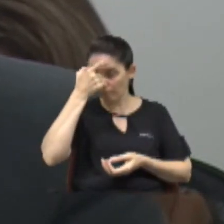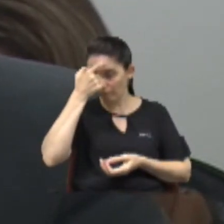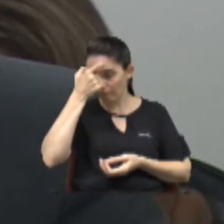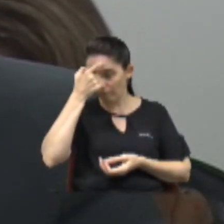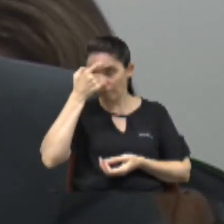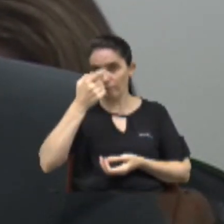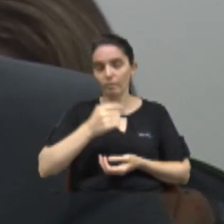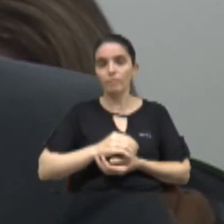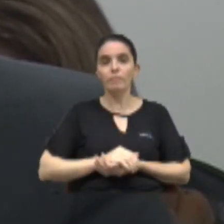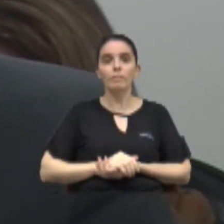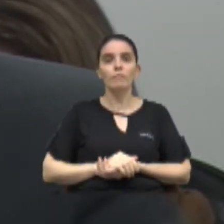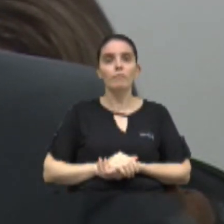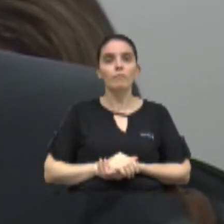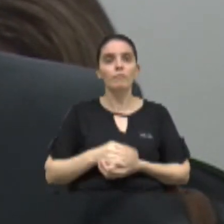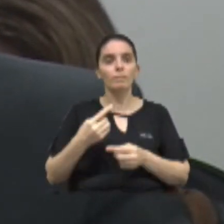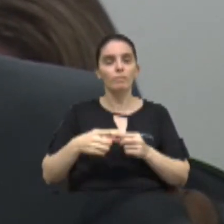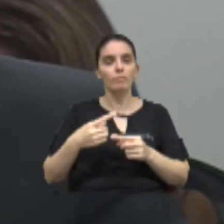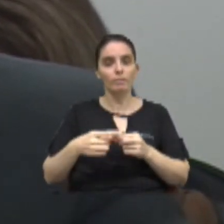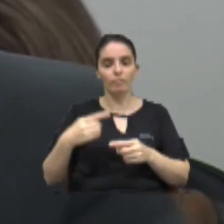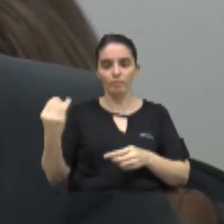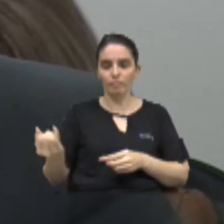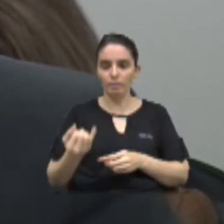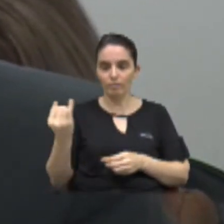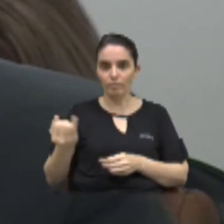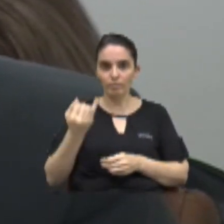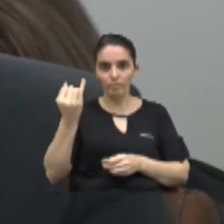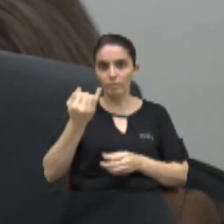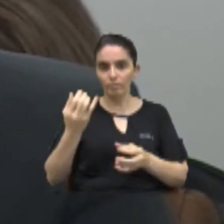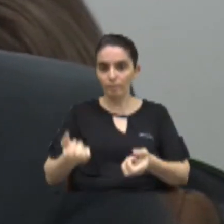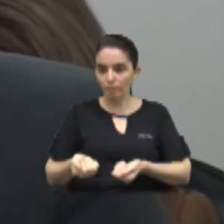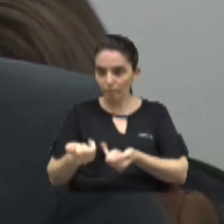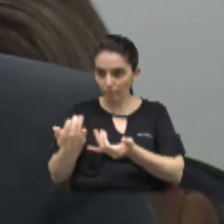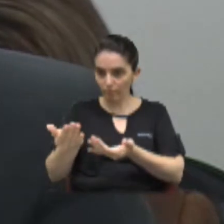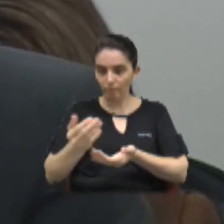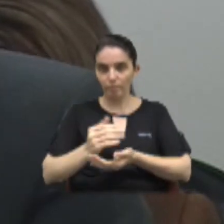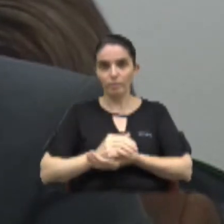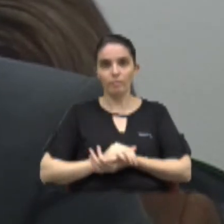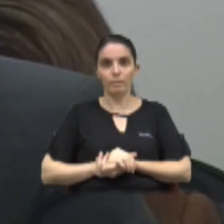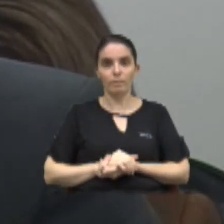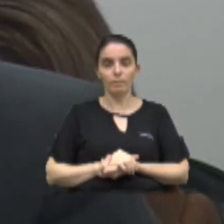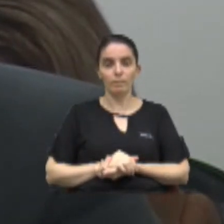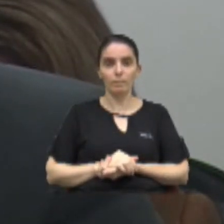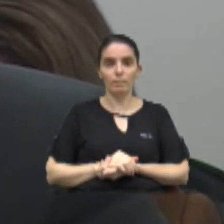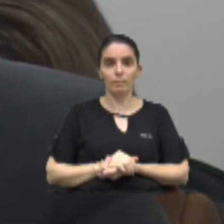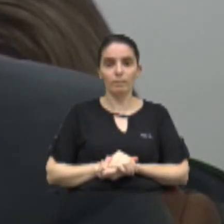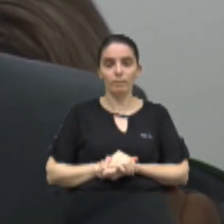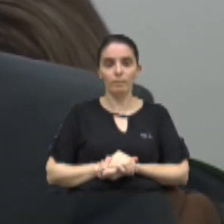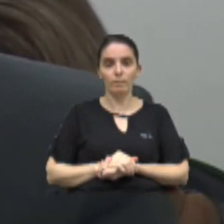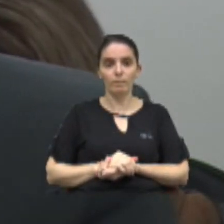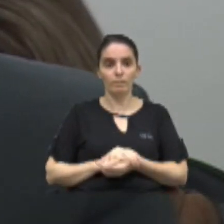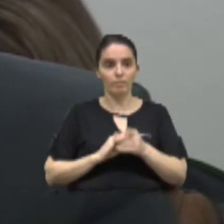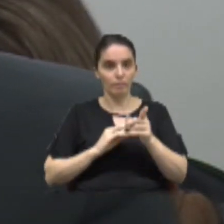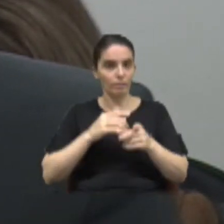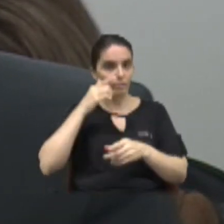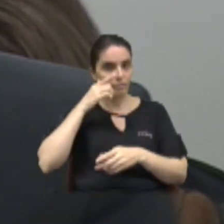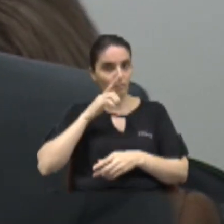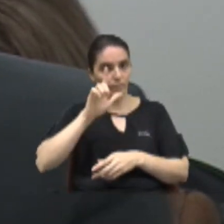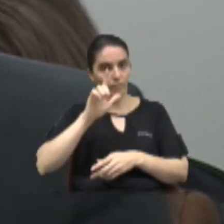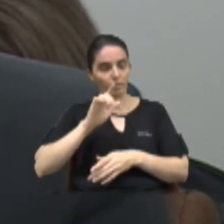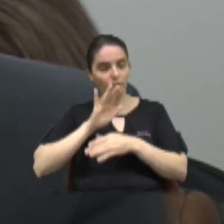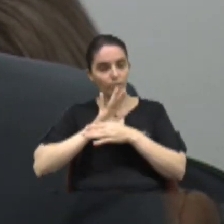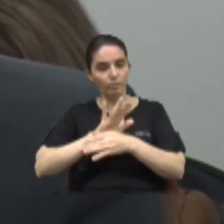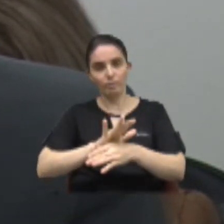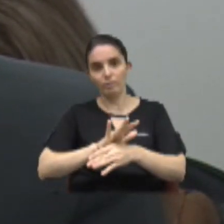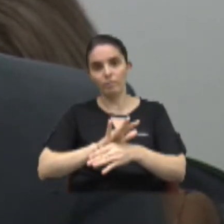conscientização da importância da doação, é algo que você consegue ajudar uma entidade